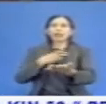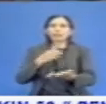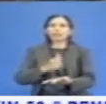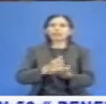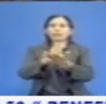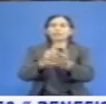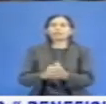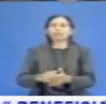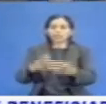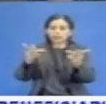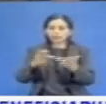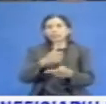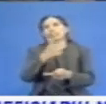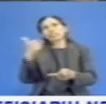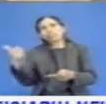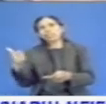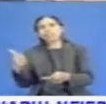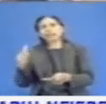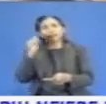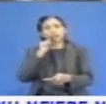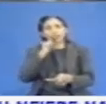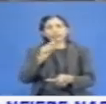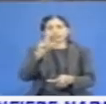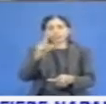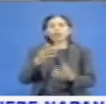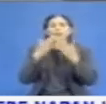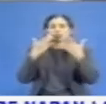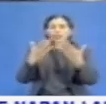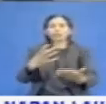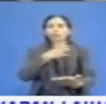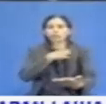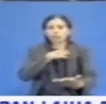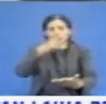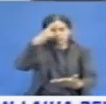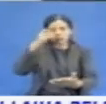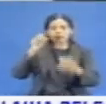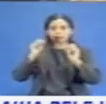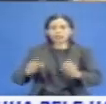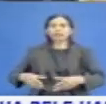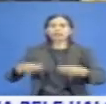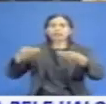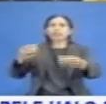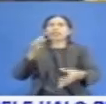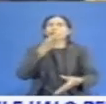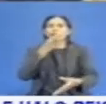Seluk, Faustina de Carvalho, agradece ba pente ele, tamba bele oferece ona a iha ambasira.